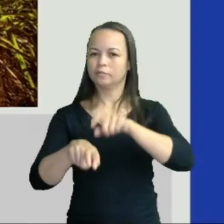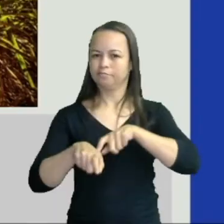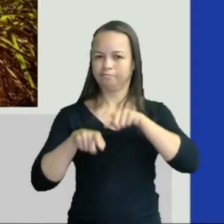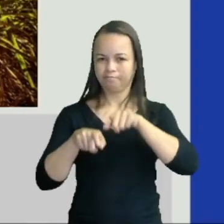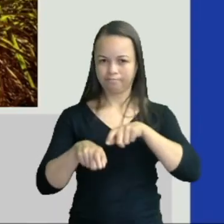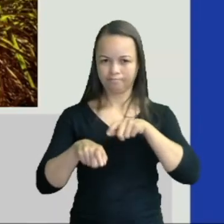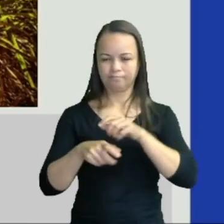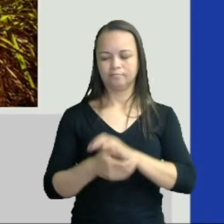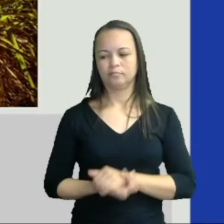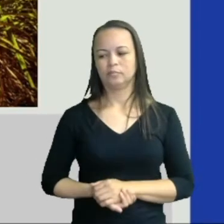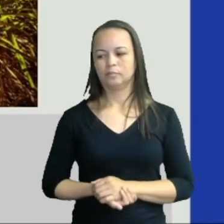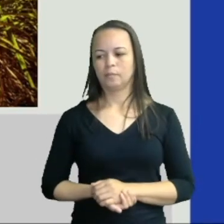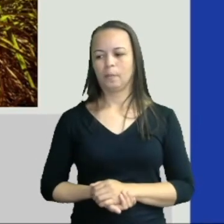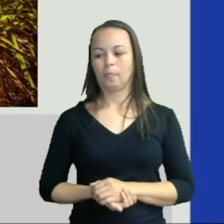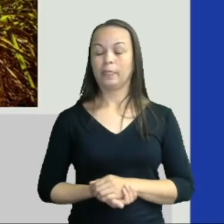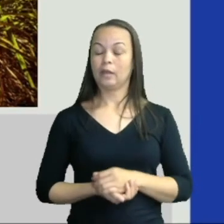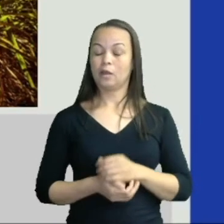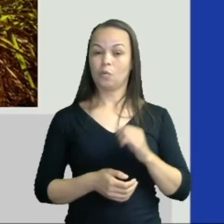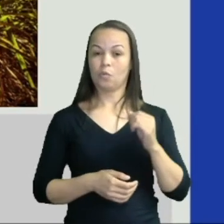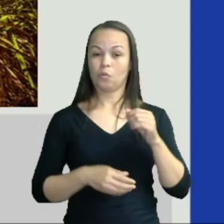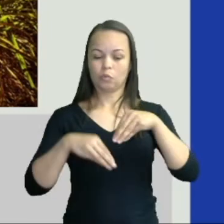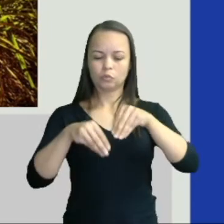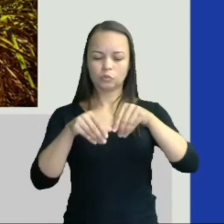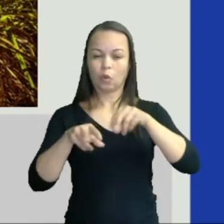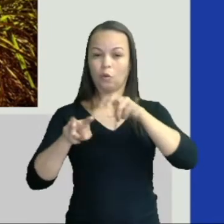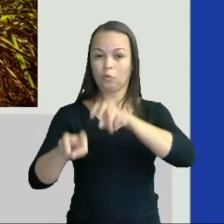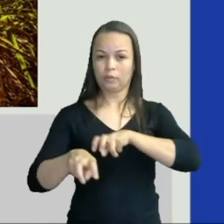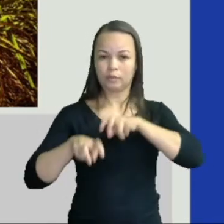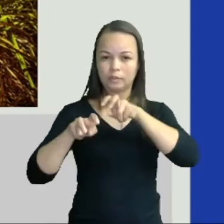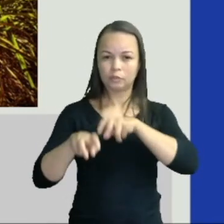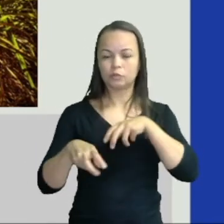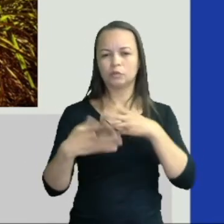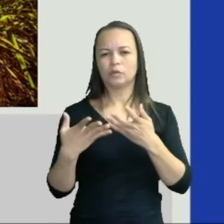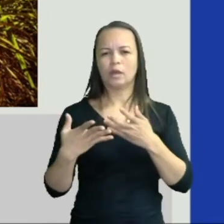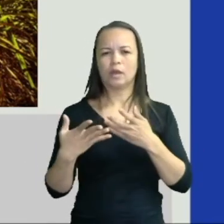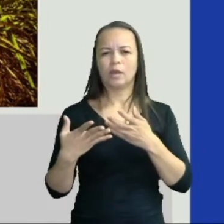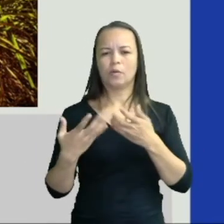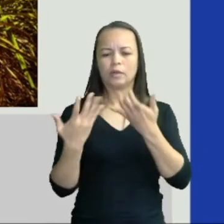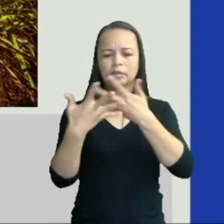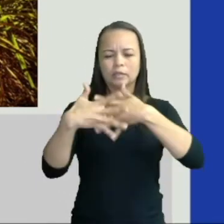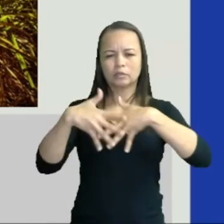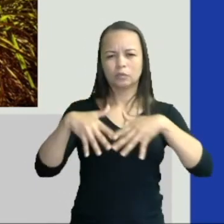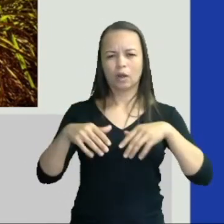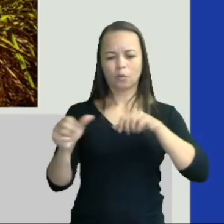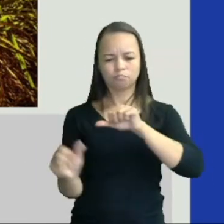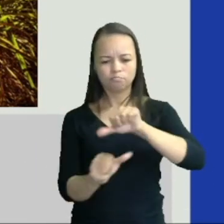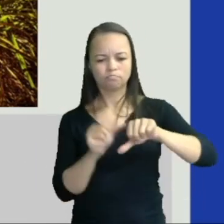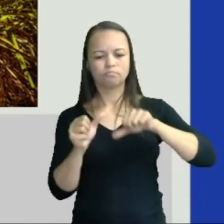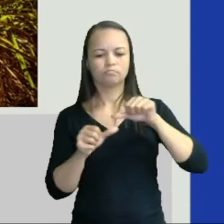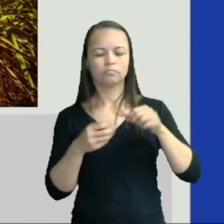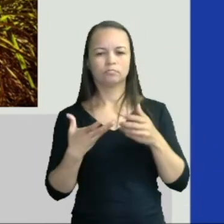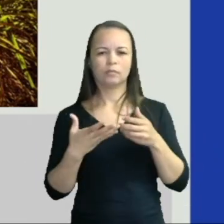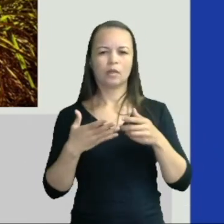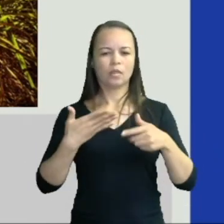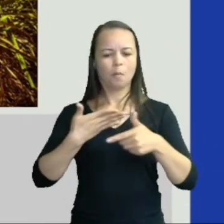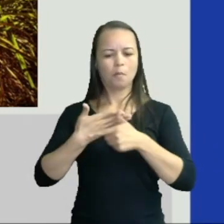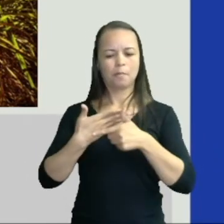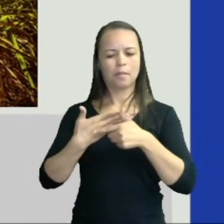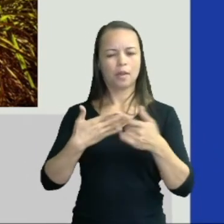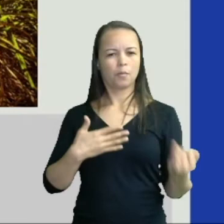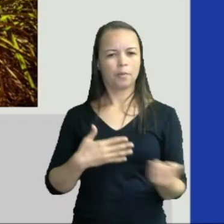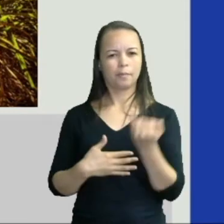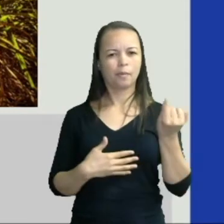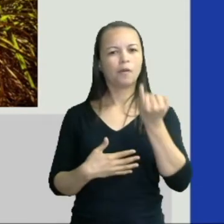lá? O solo e a agricultura. O solo é um recurso natural renovável que desempenha um papel